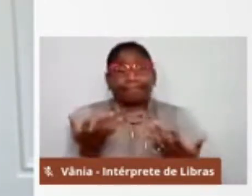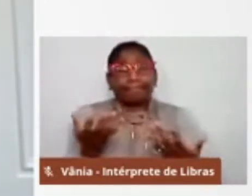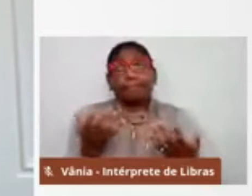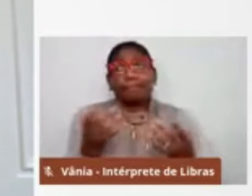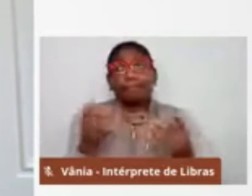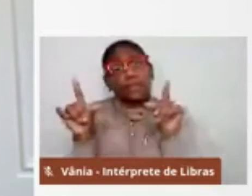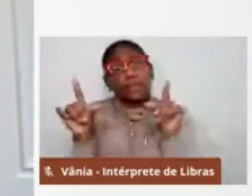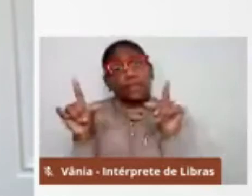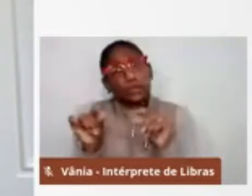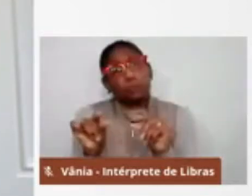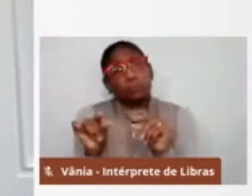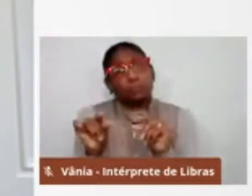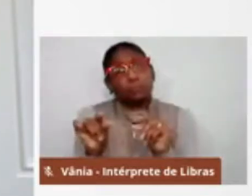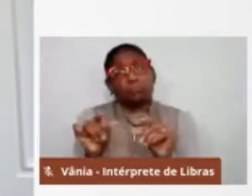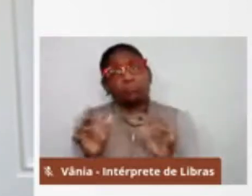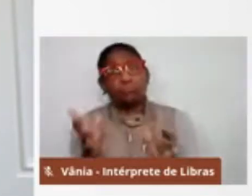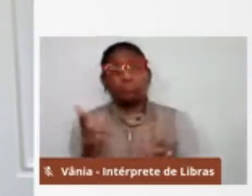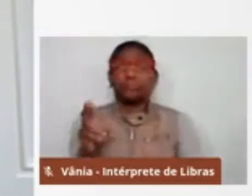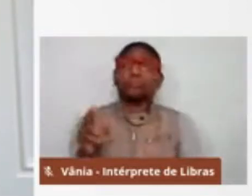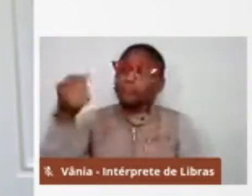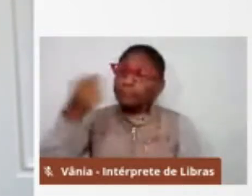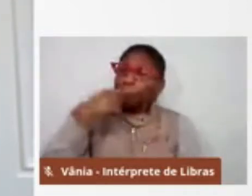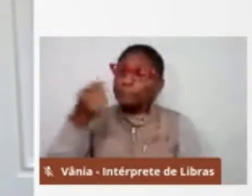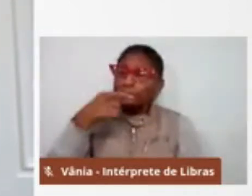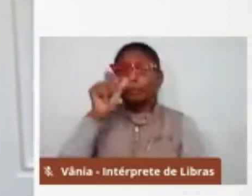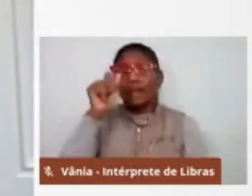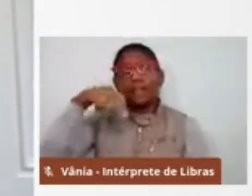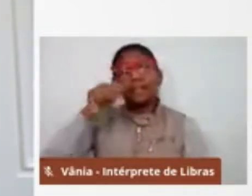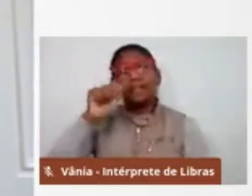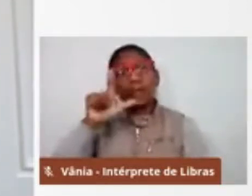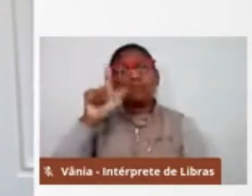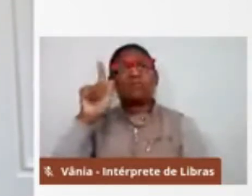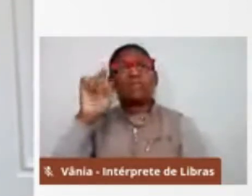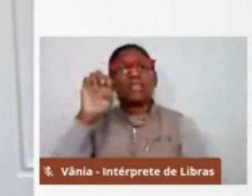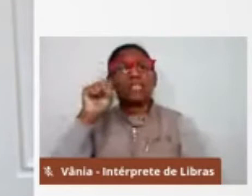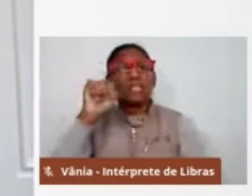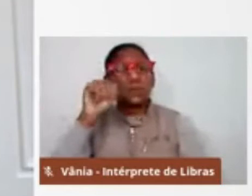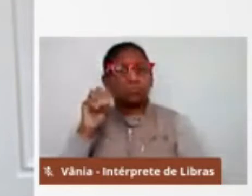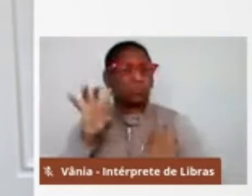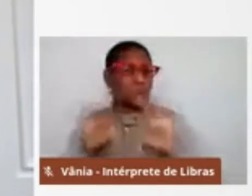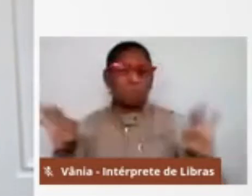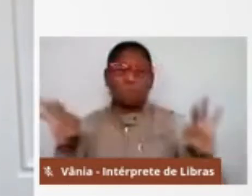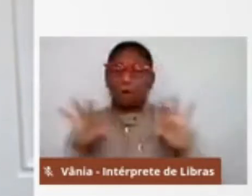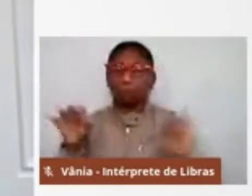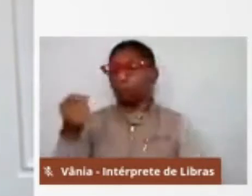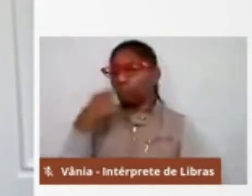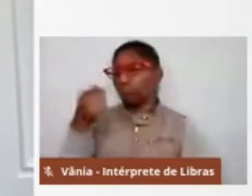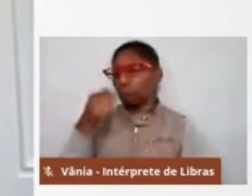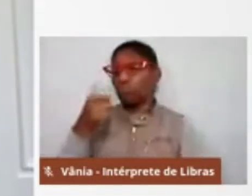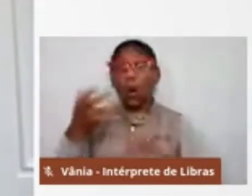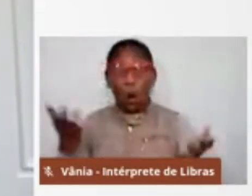diminuídos, né, usando analgésicos comuns, que me possibilitaram aí estar